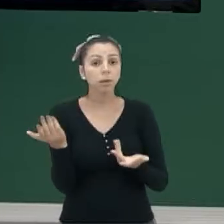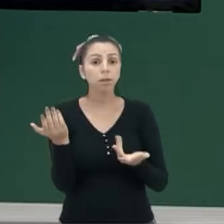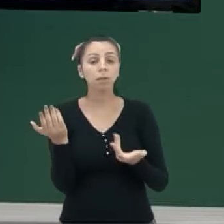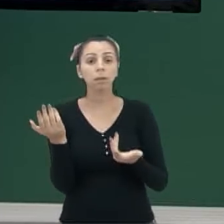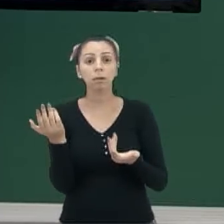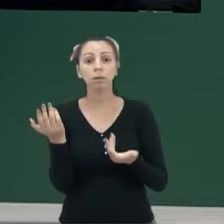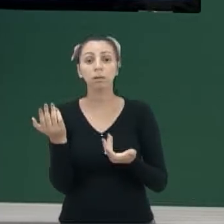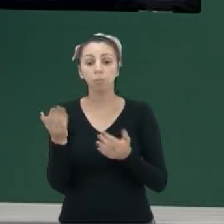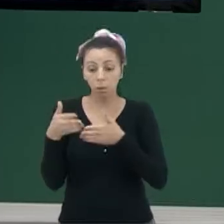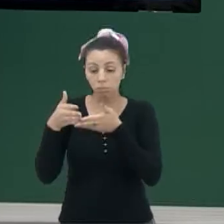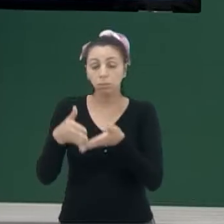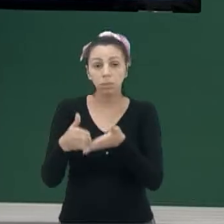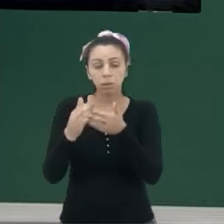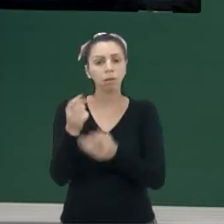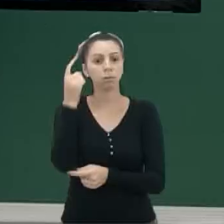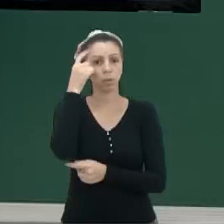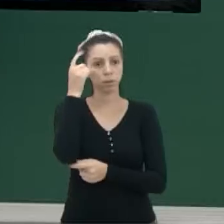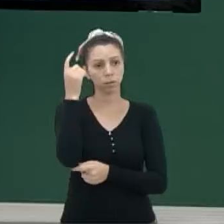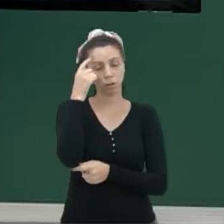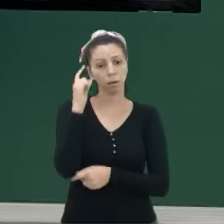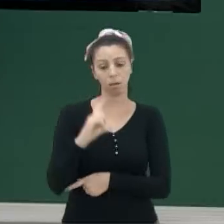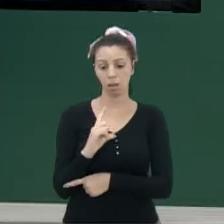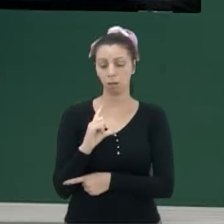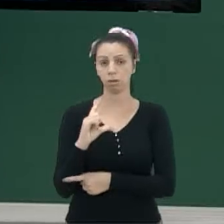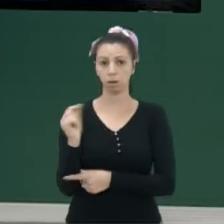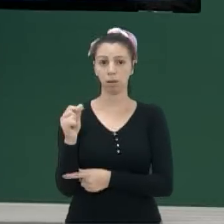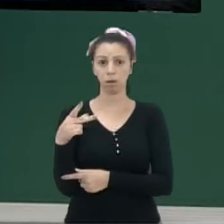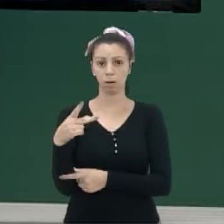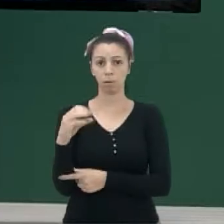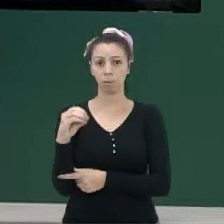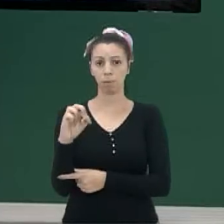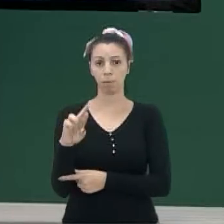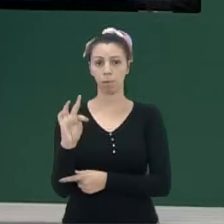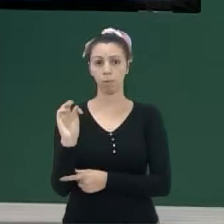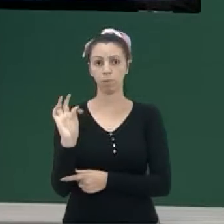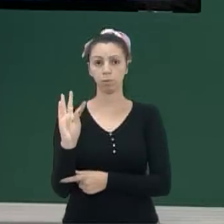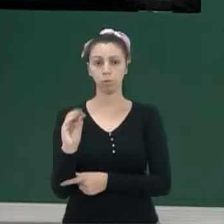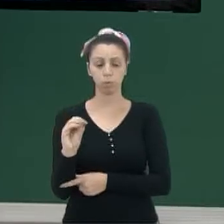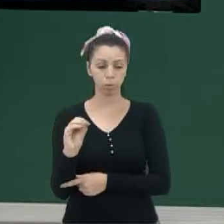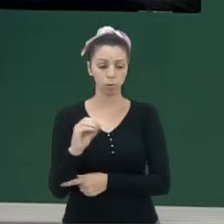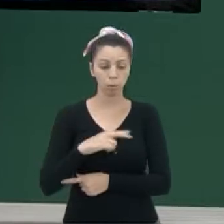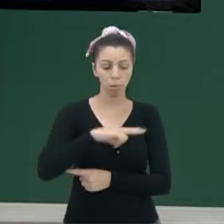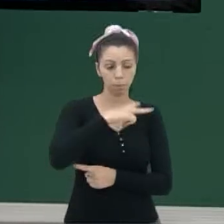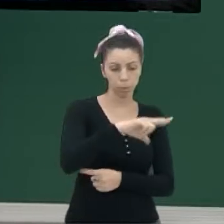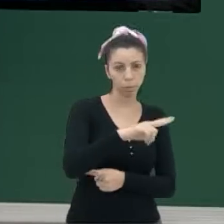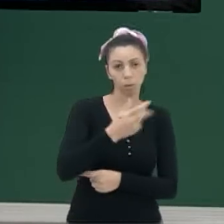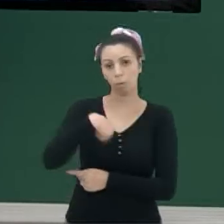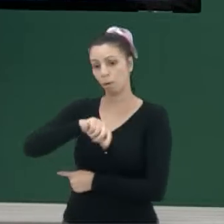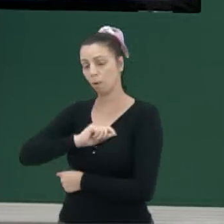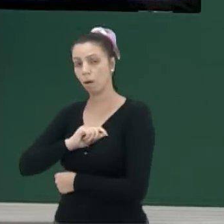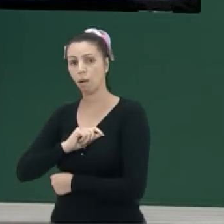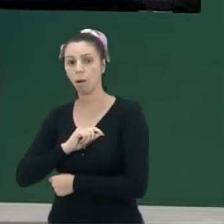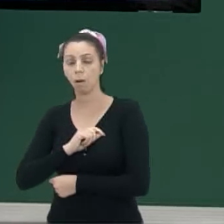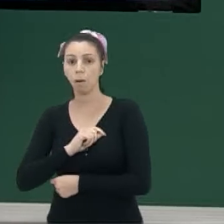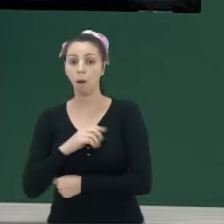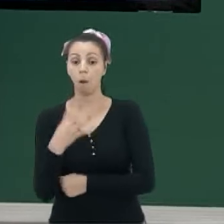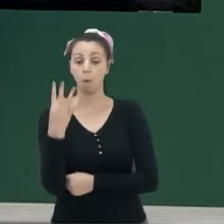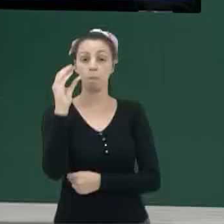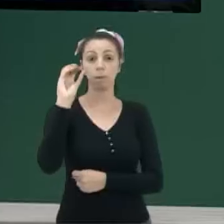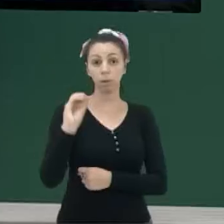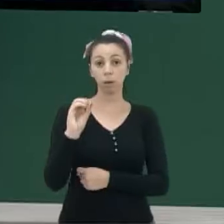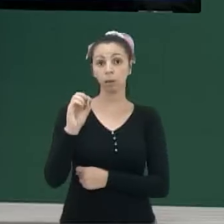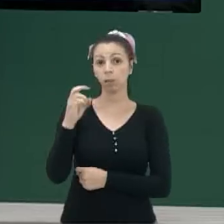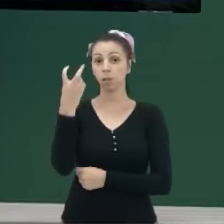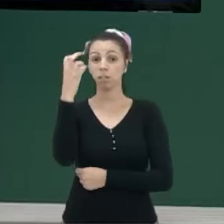a expedição, porque imagine que eles saíam lá do porto de Portugal ou da Espanha e eles ficavam lá 40,